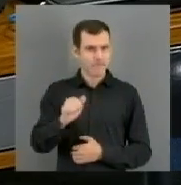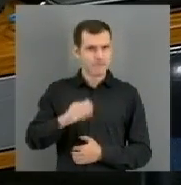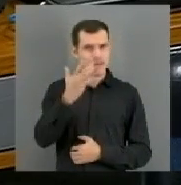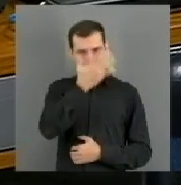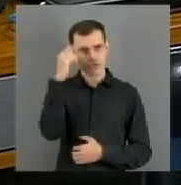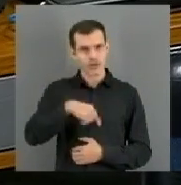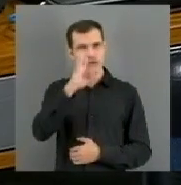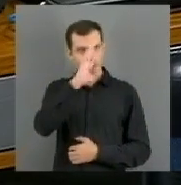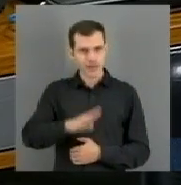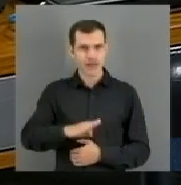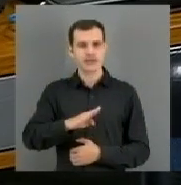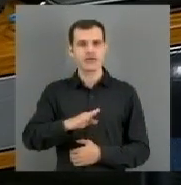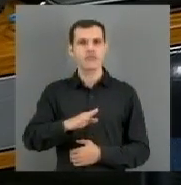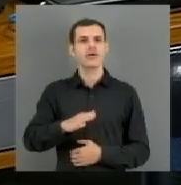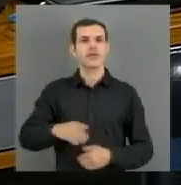gasta com aposta esportiva?